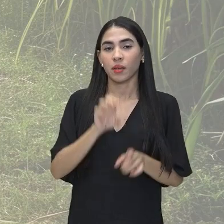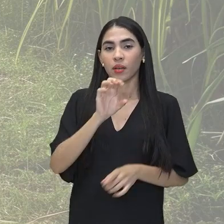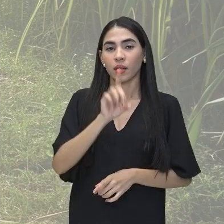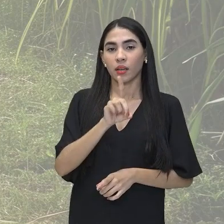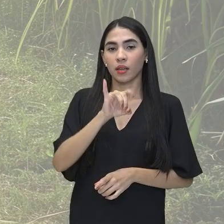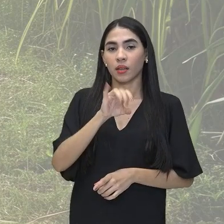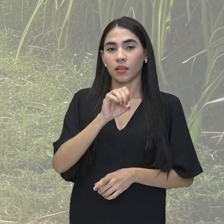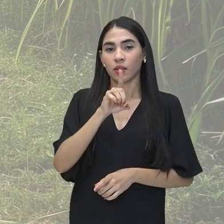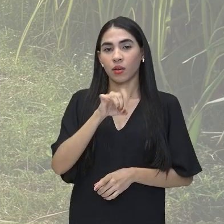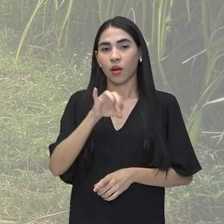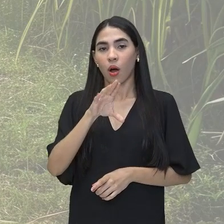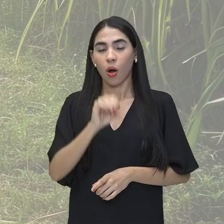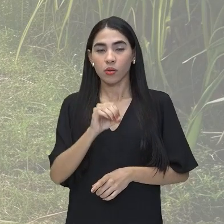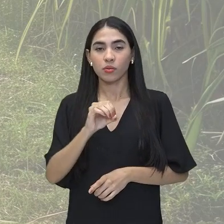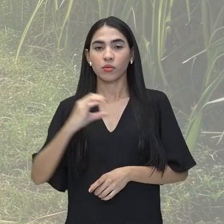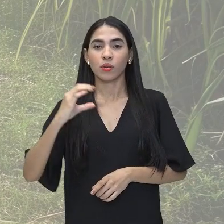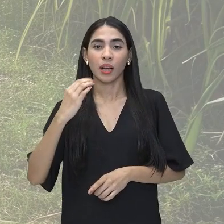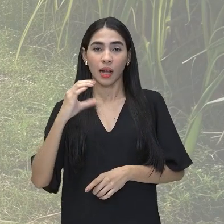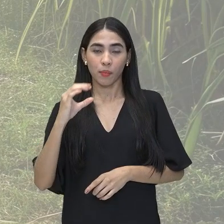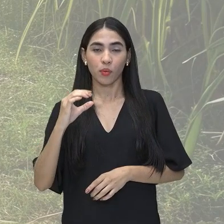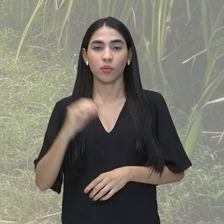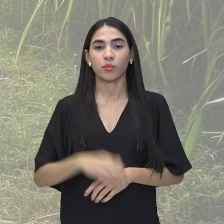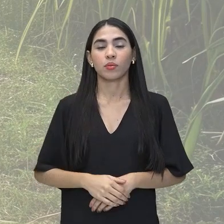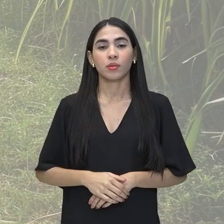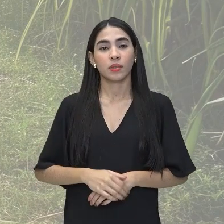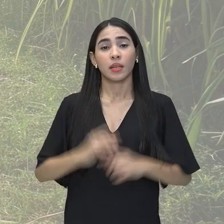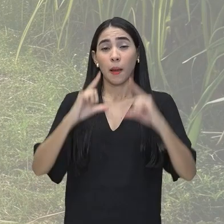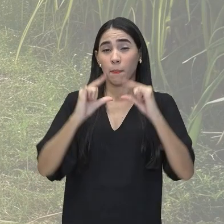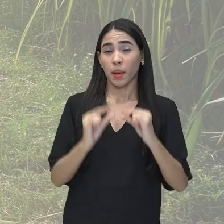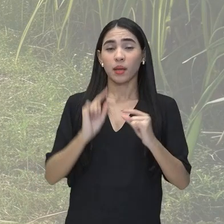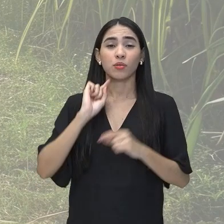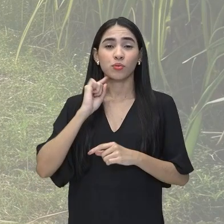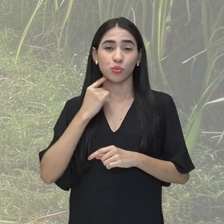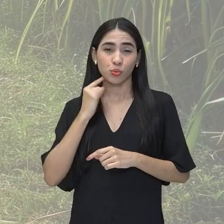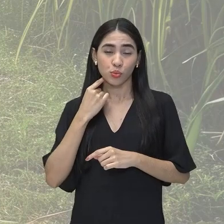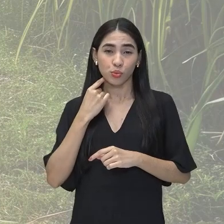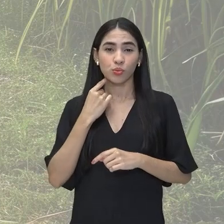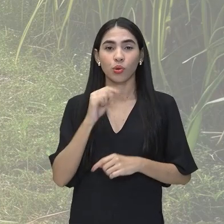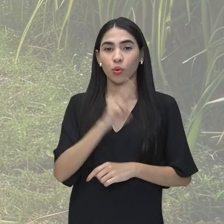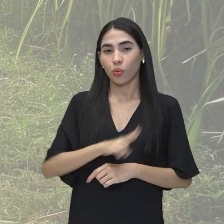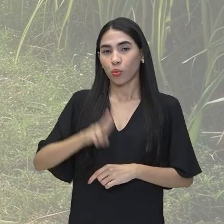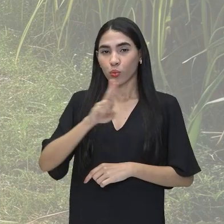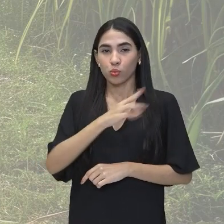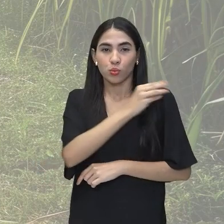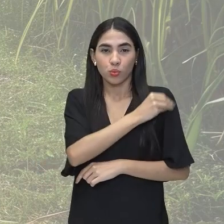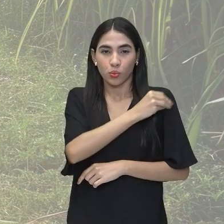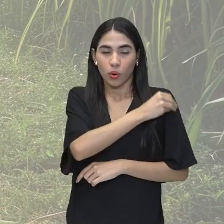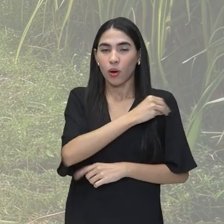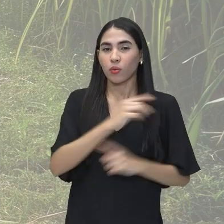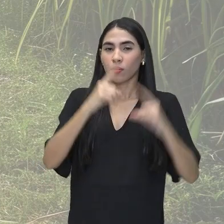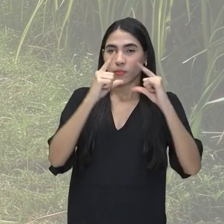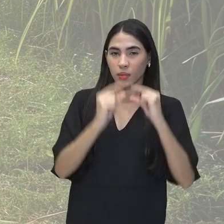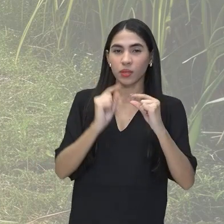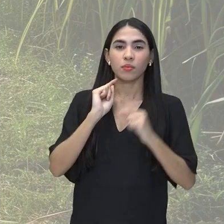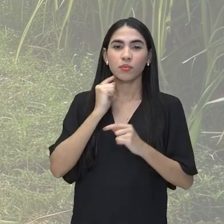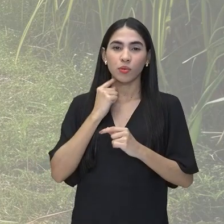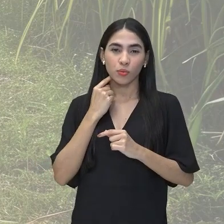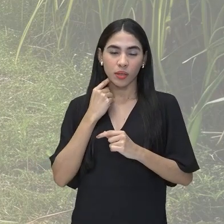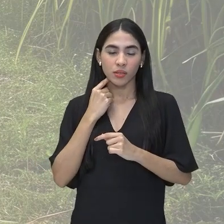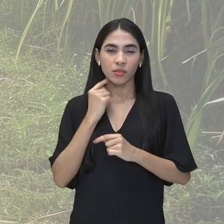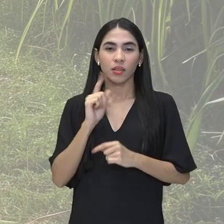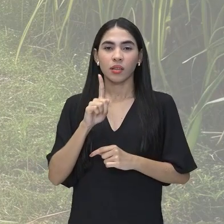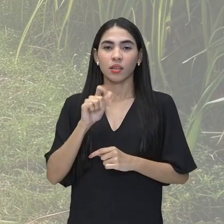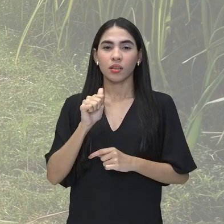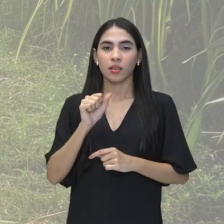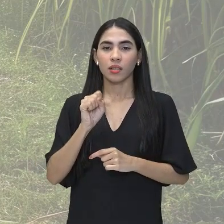de carbono e água, só que ele é menos poluente, né? O uso do álcool é menos poluente do que a gasolina.